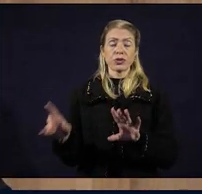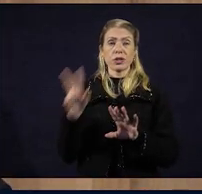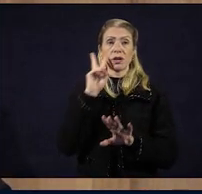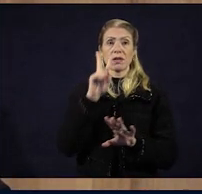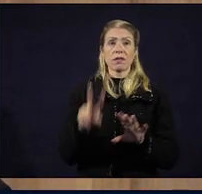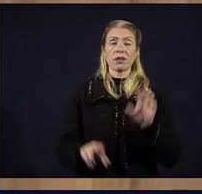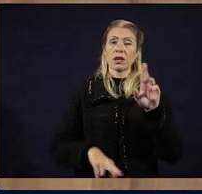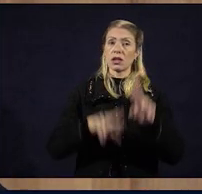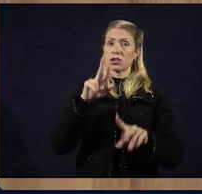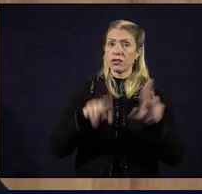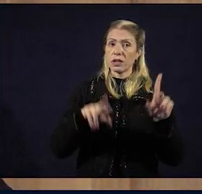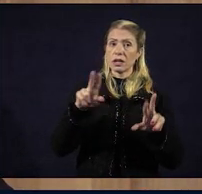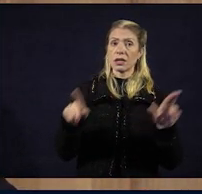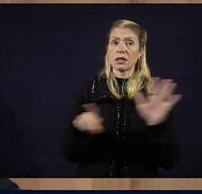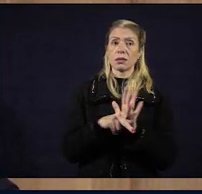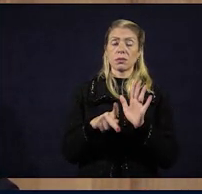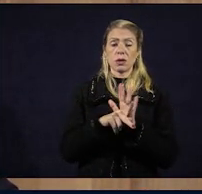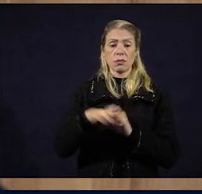diferenças